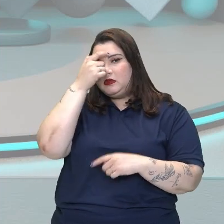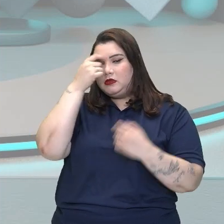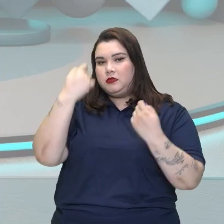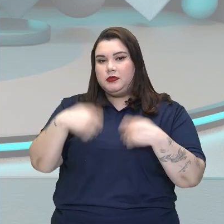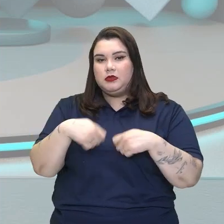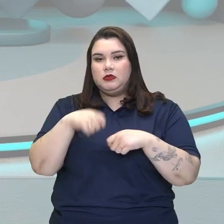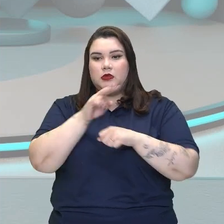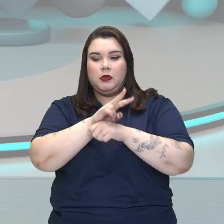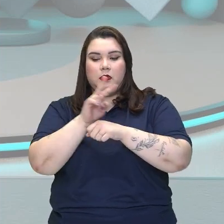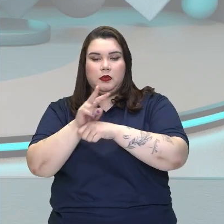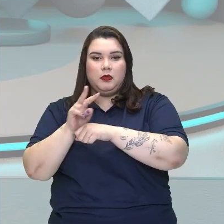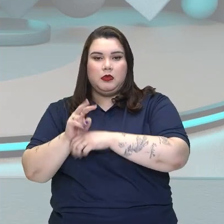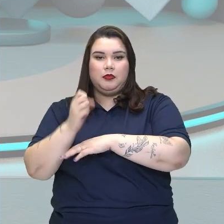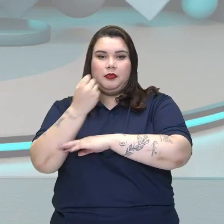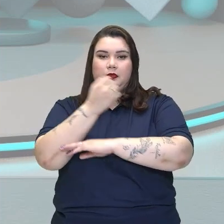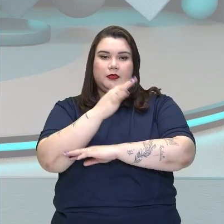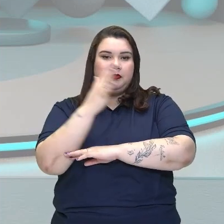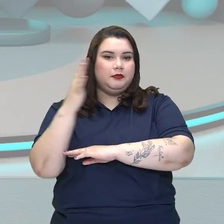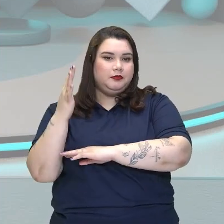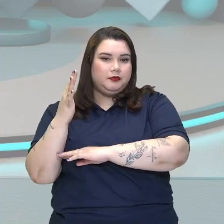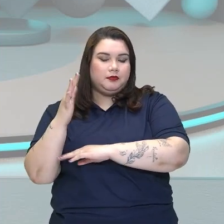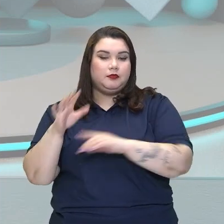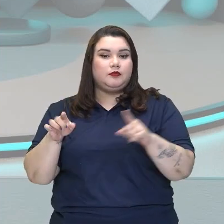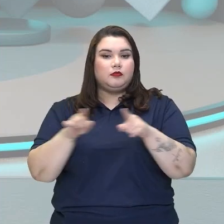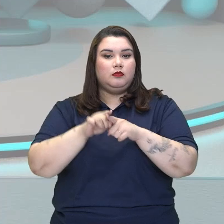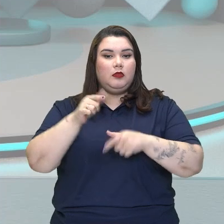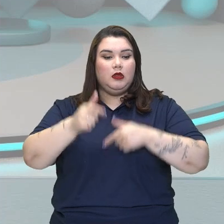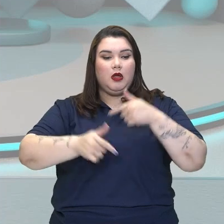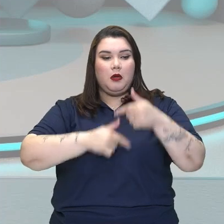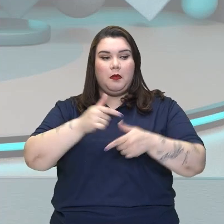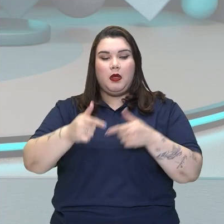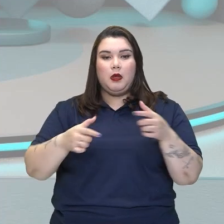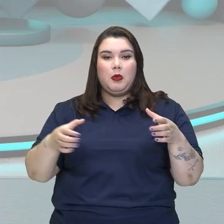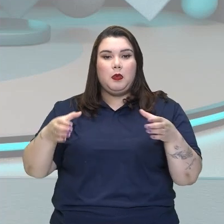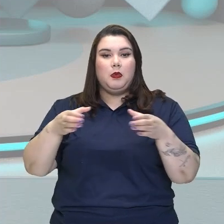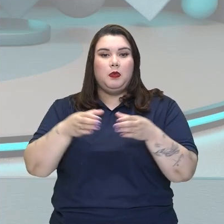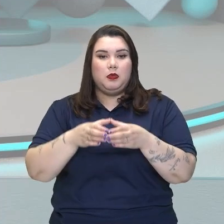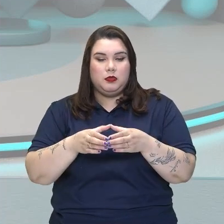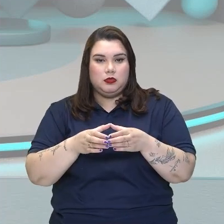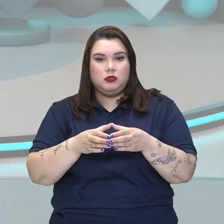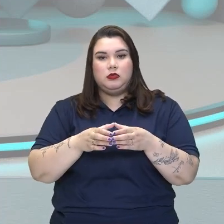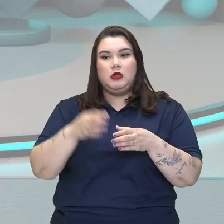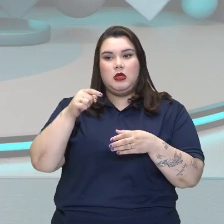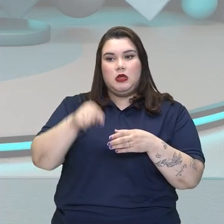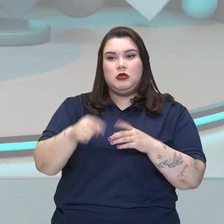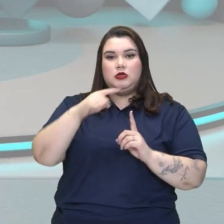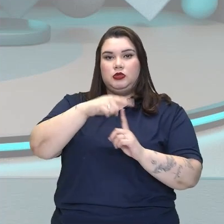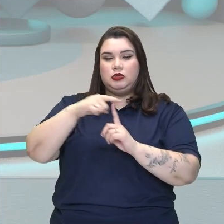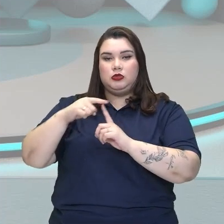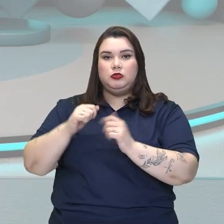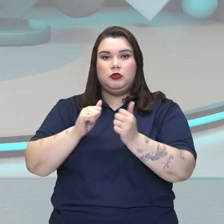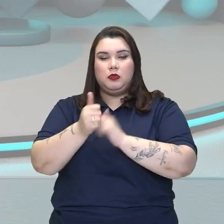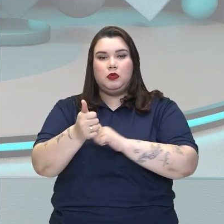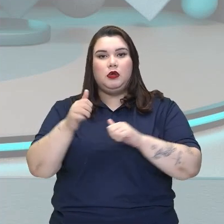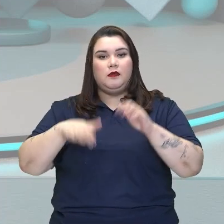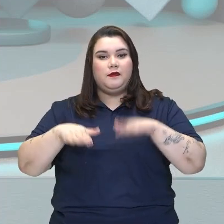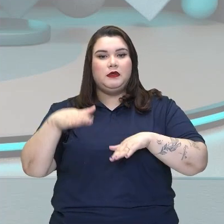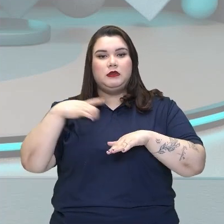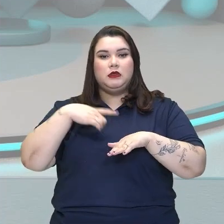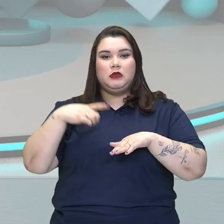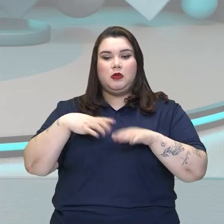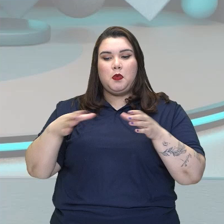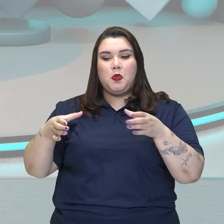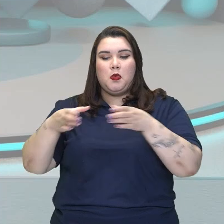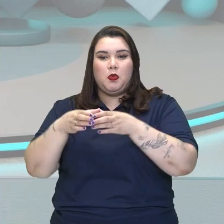né, o que muitos estão precisando hoje em dia. Trabalho em equipe, né, em percursos realizados em grupo. O